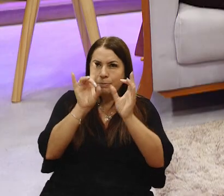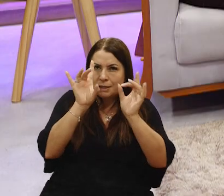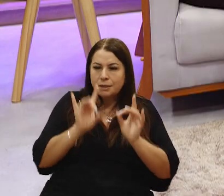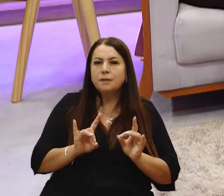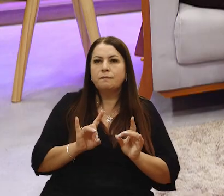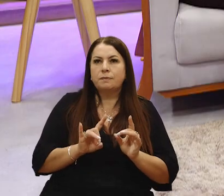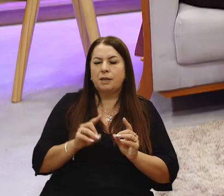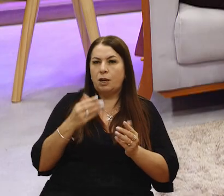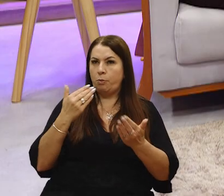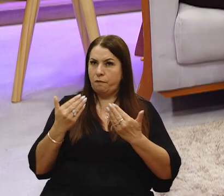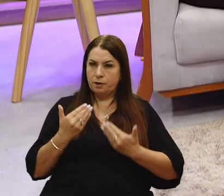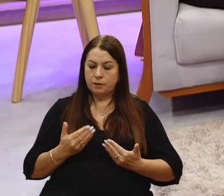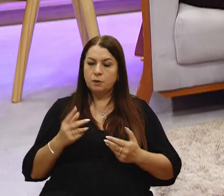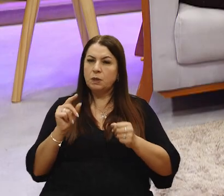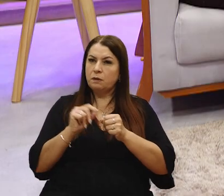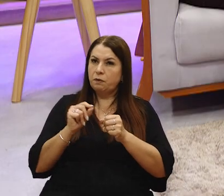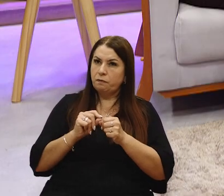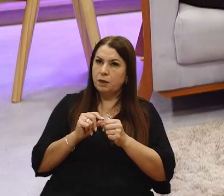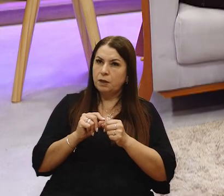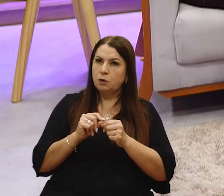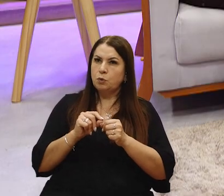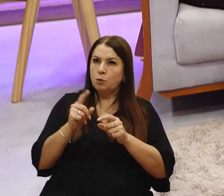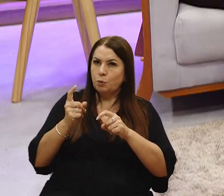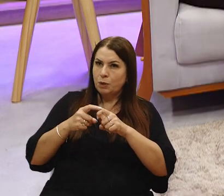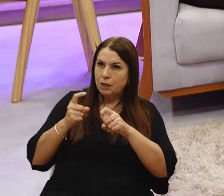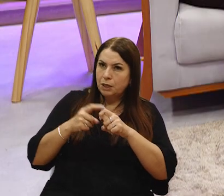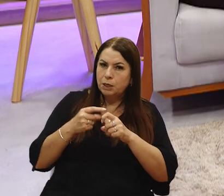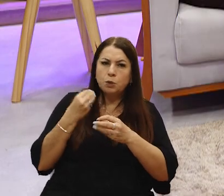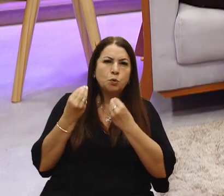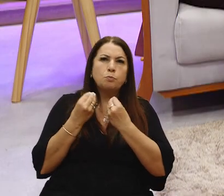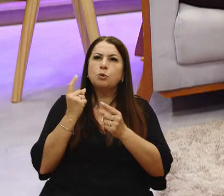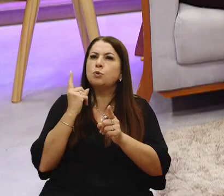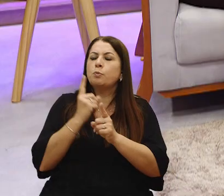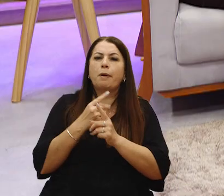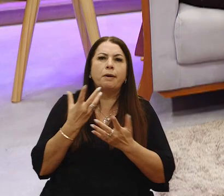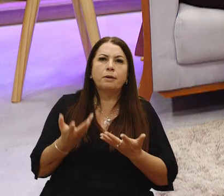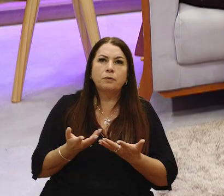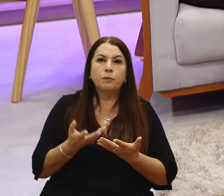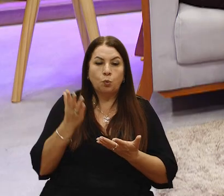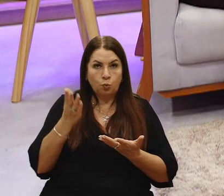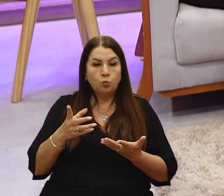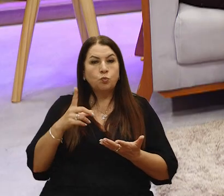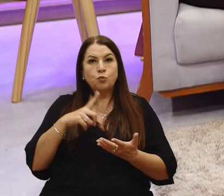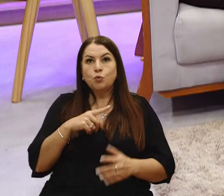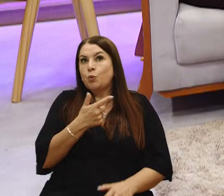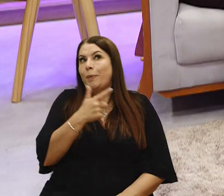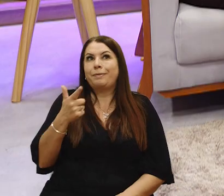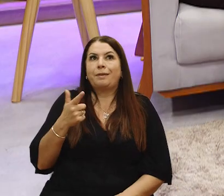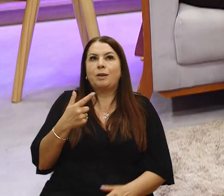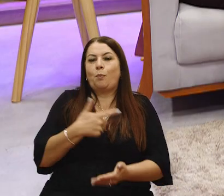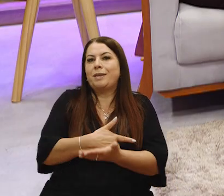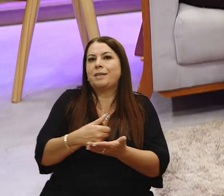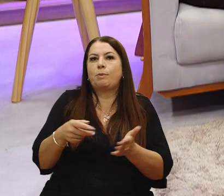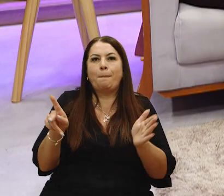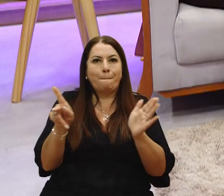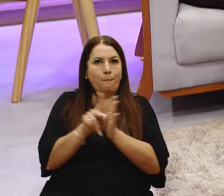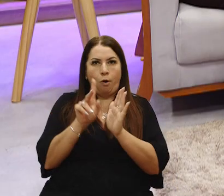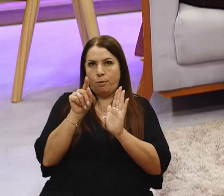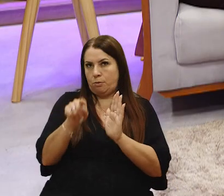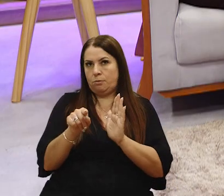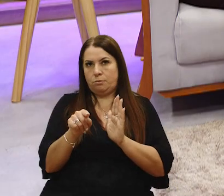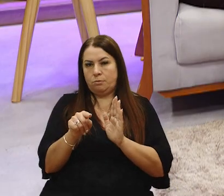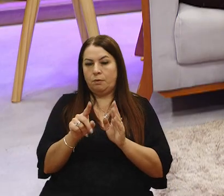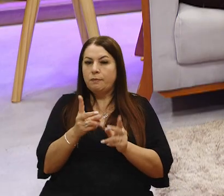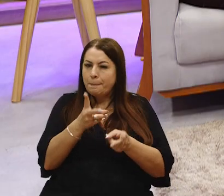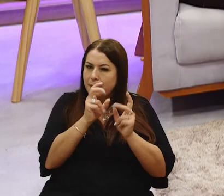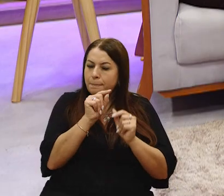que começaram a relatar, né, alguns sintomas, e eu comecei a perceber que muito do que elas falavam eu tinha também. Então,